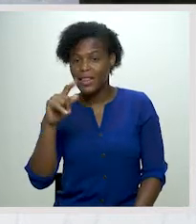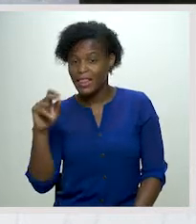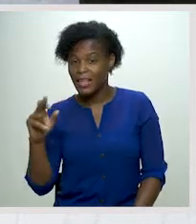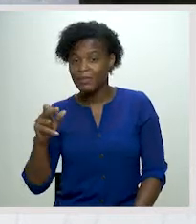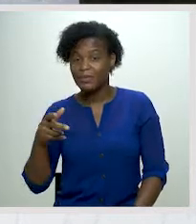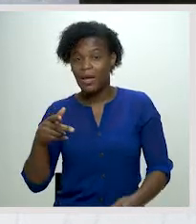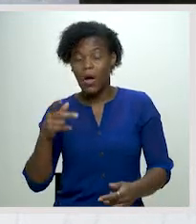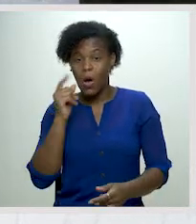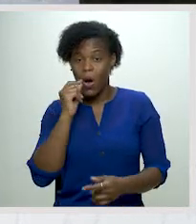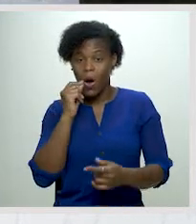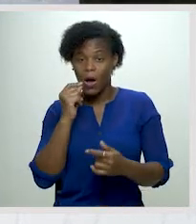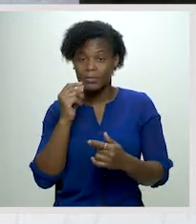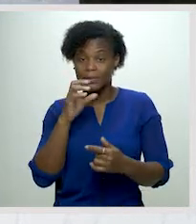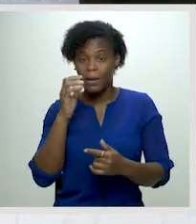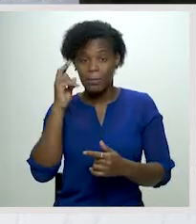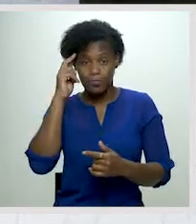em 1930.